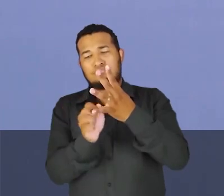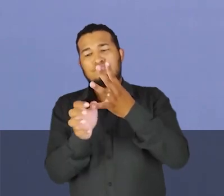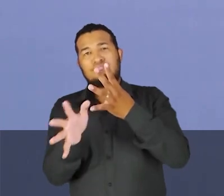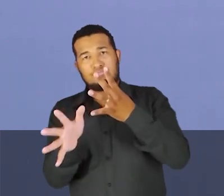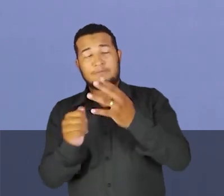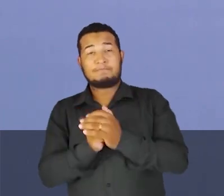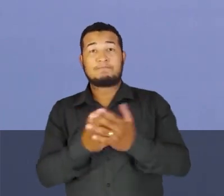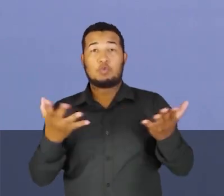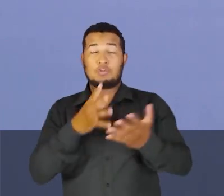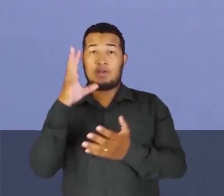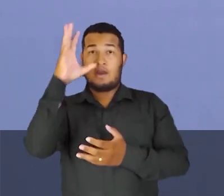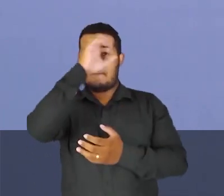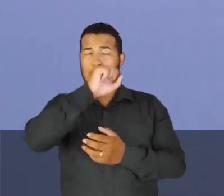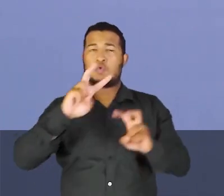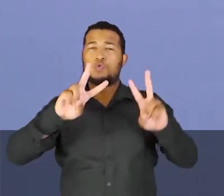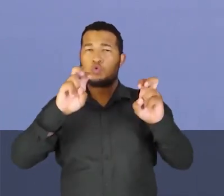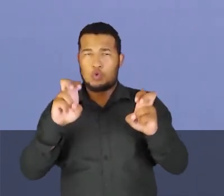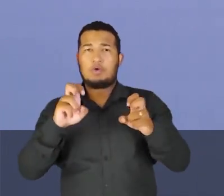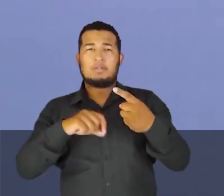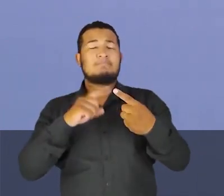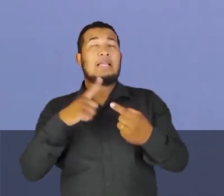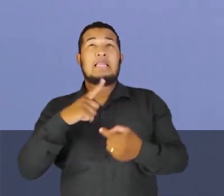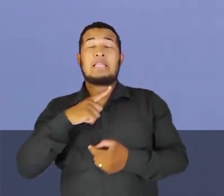sobre o método contraceptivo